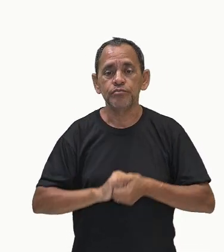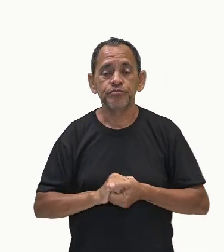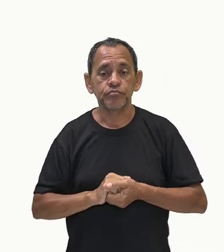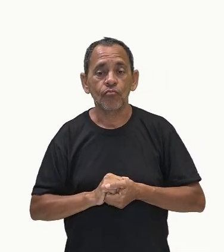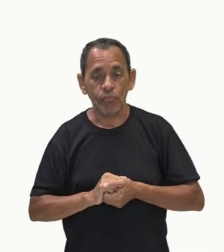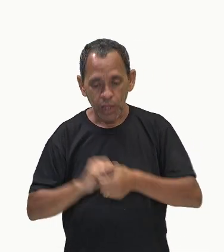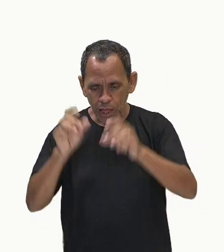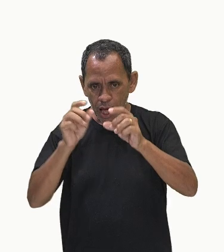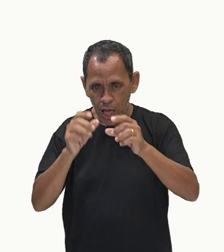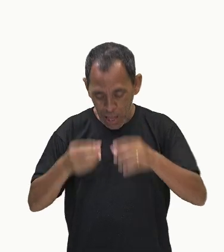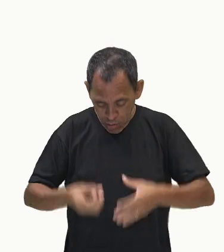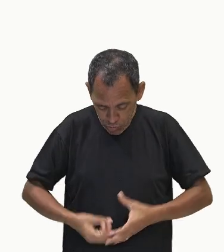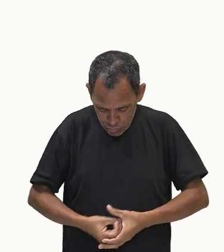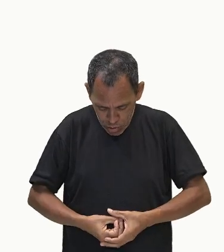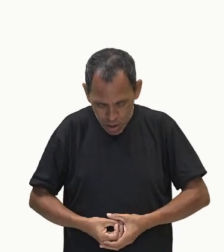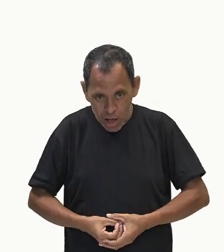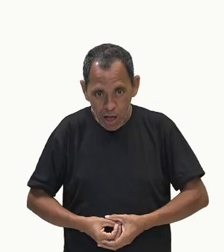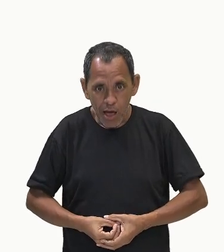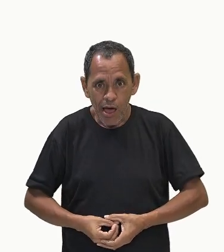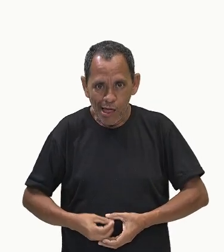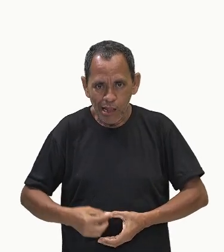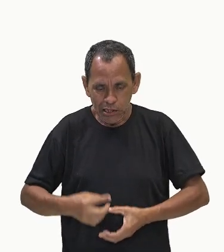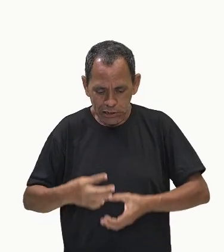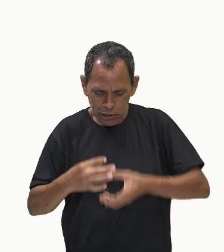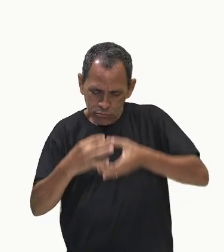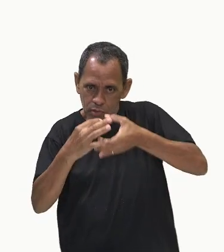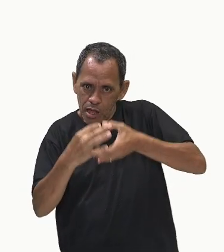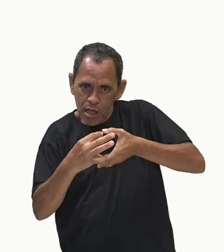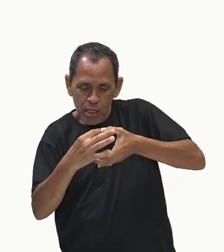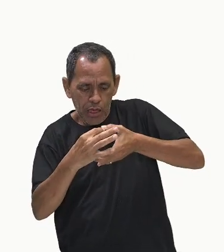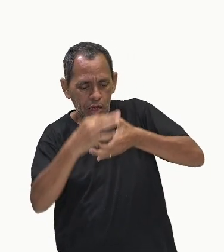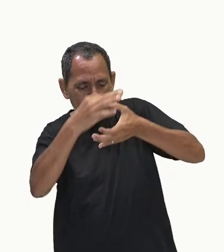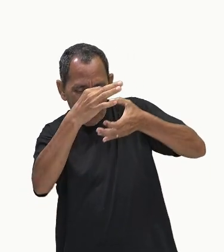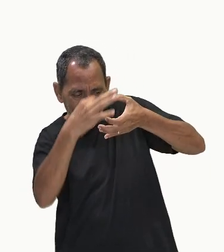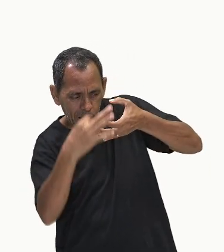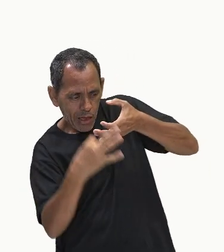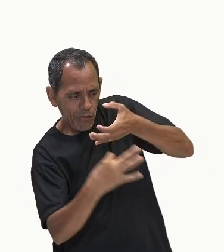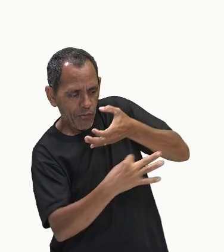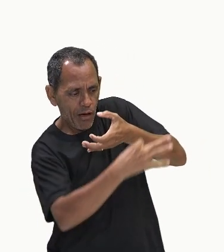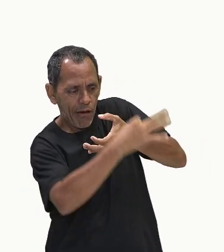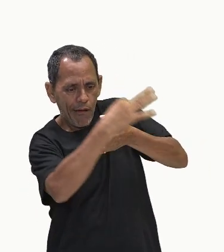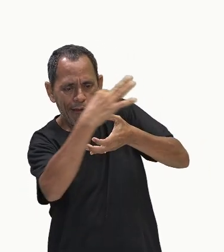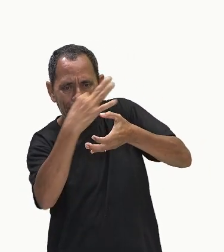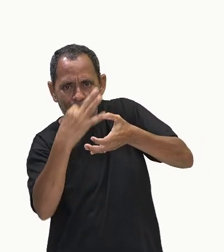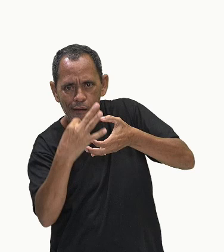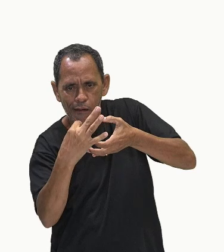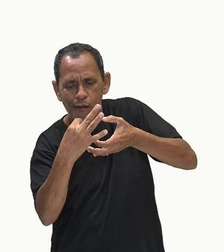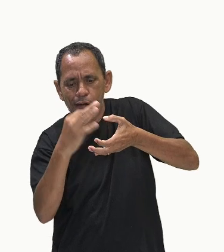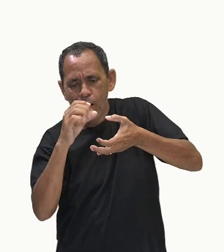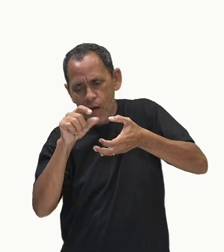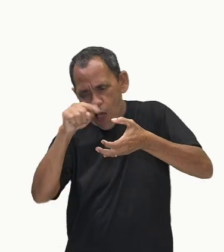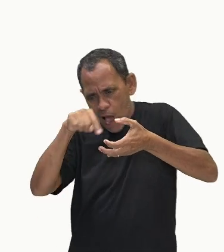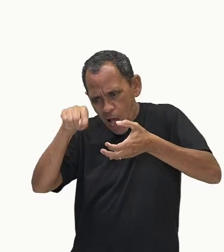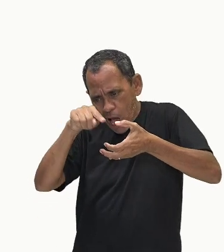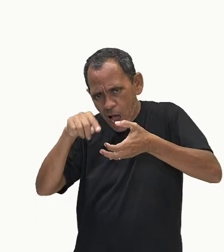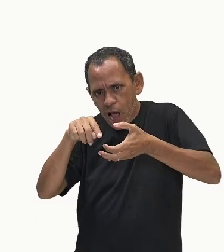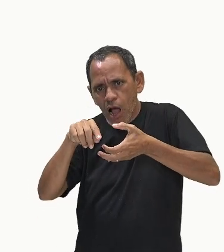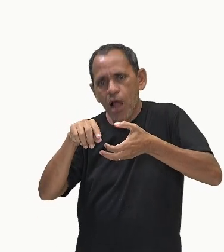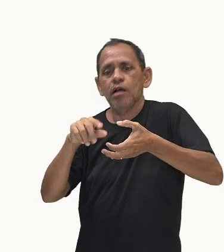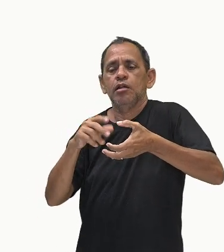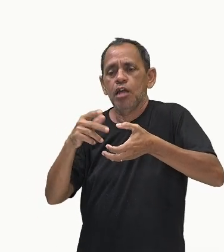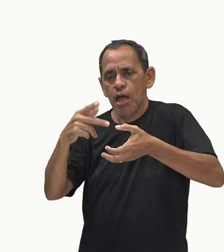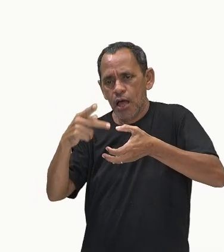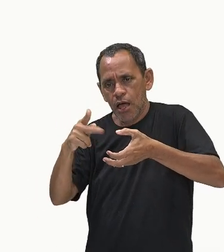não vai estar presente na feminina, isso aí para diferenciar os dois sexos, e ela tem o papel de